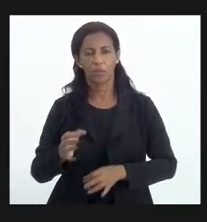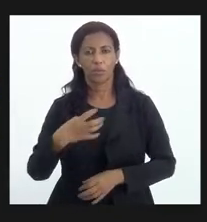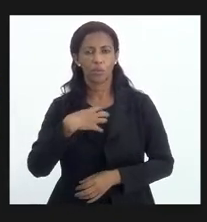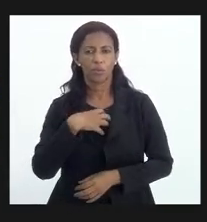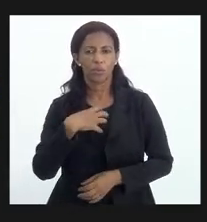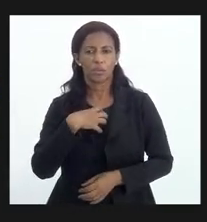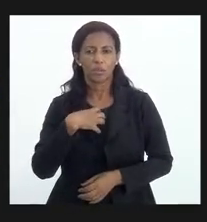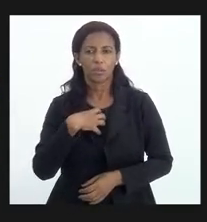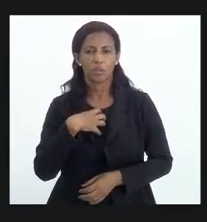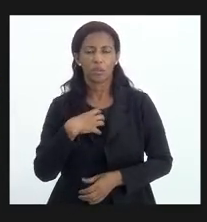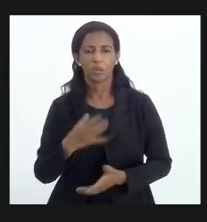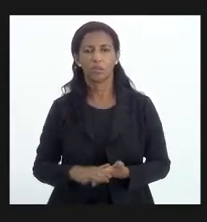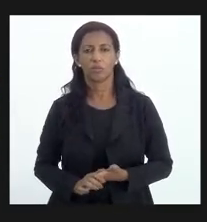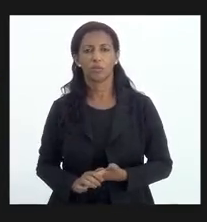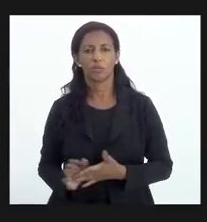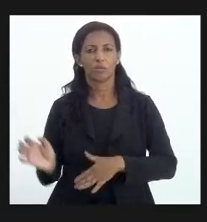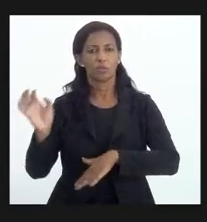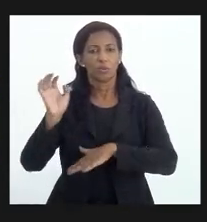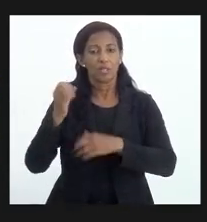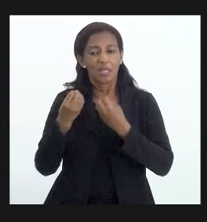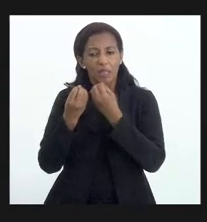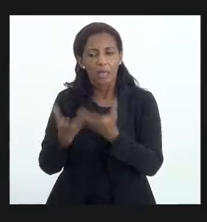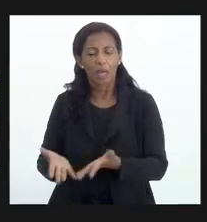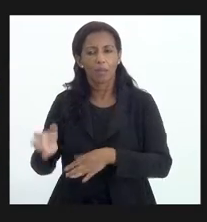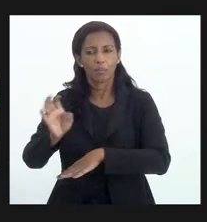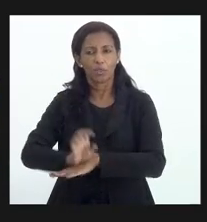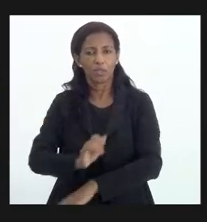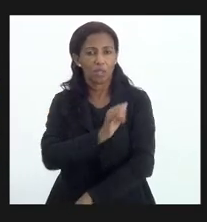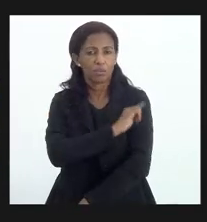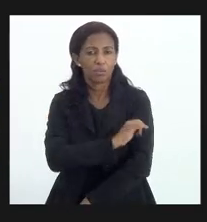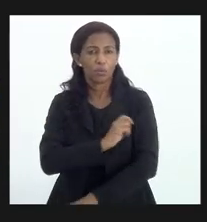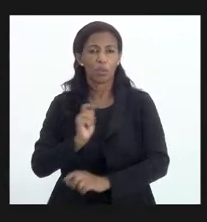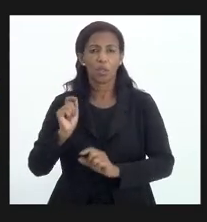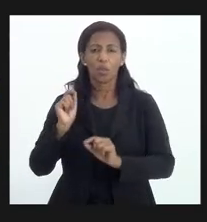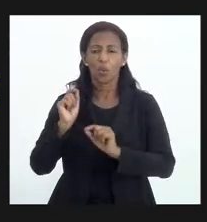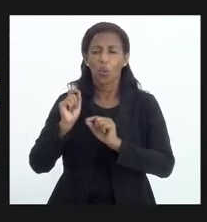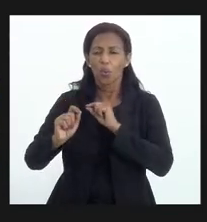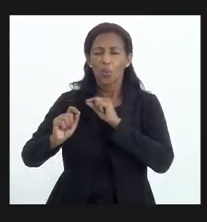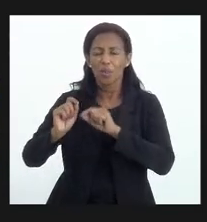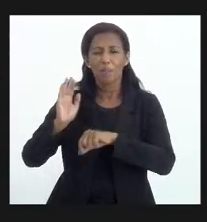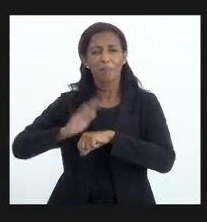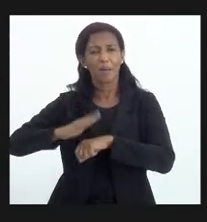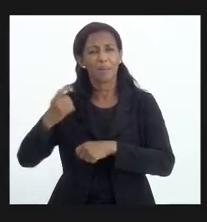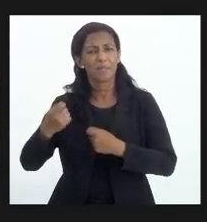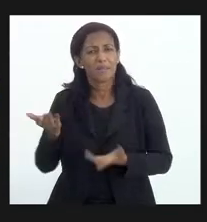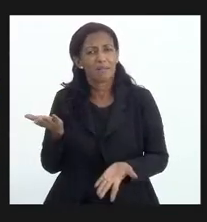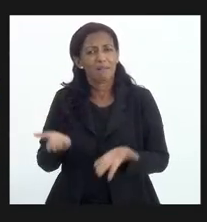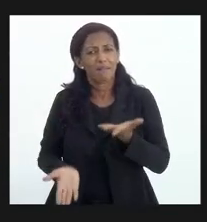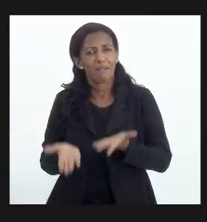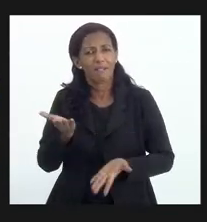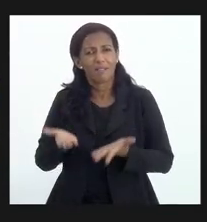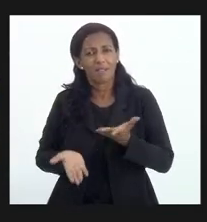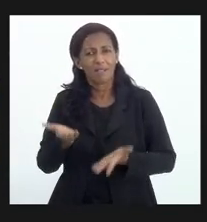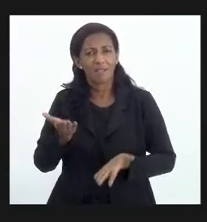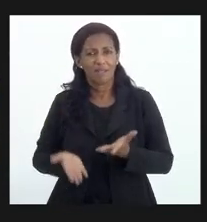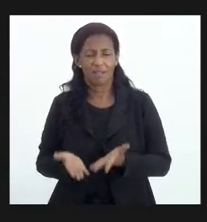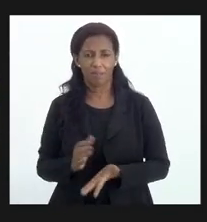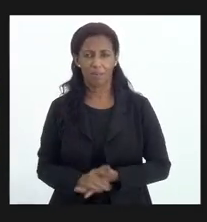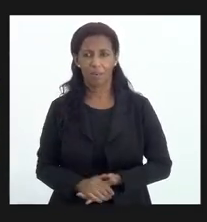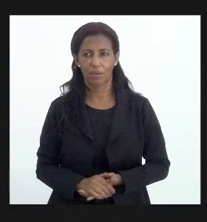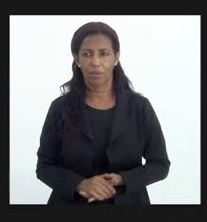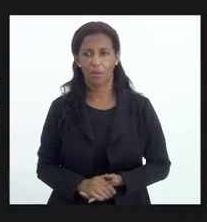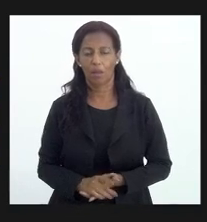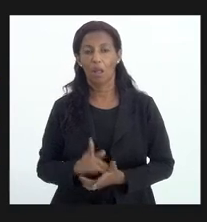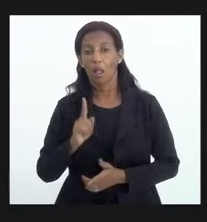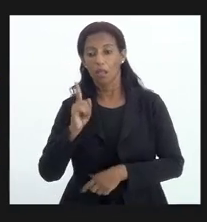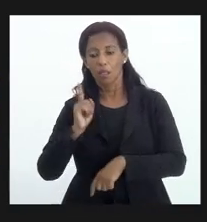sentido de dar para o Estado do Rio de Janeiro aquilo que ela mais precisa hoje, equilíbrio. equilíbrio não há um